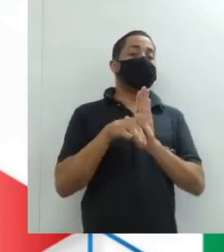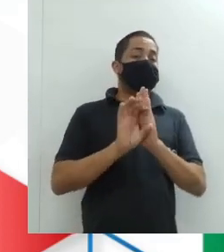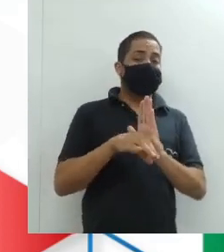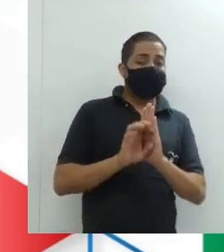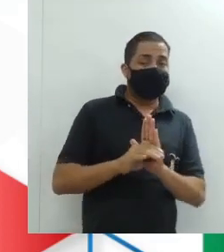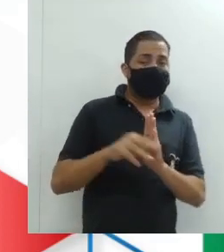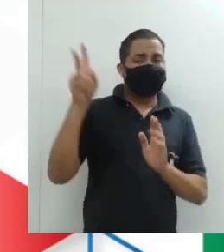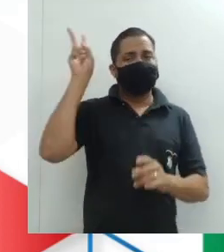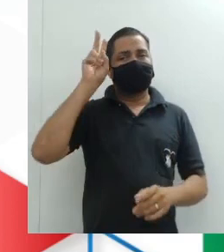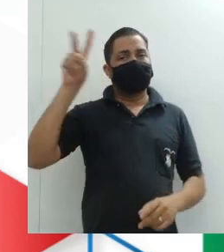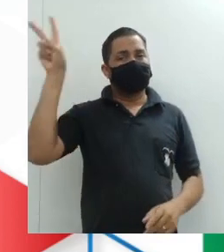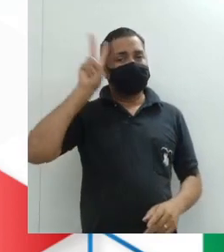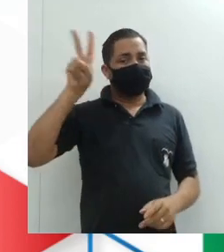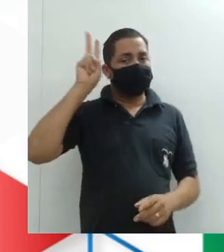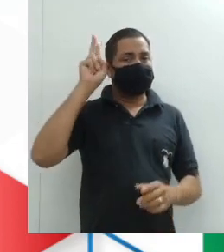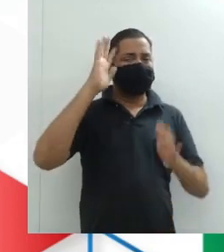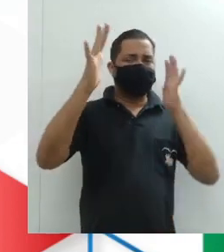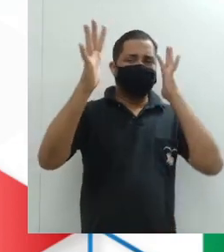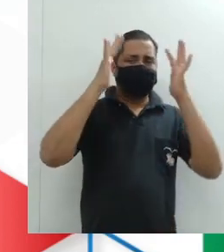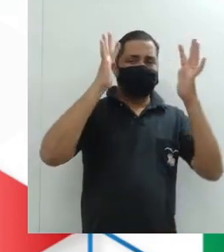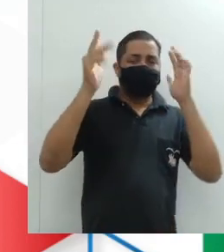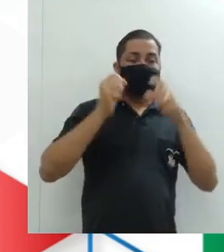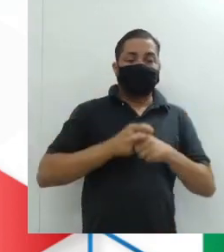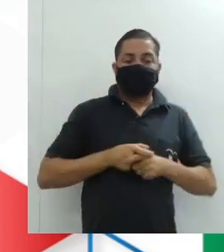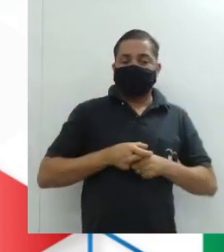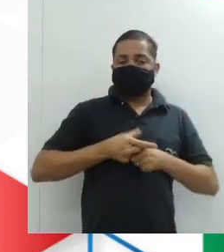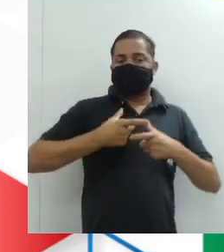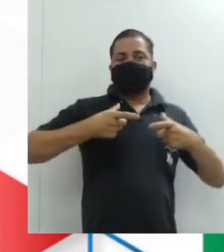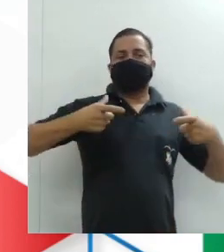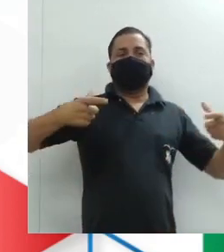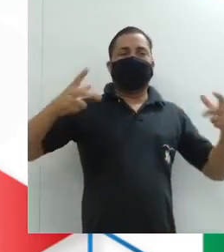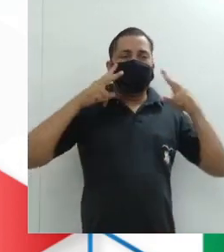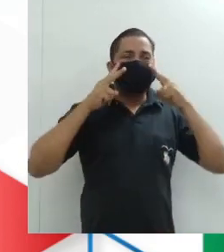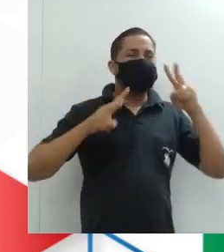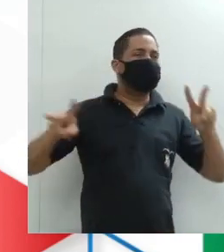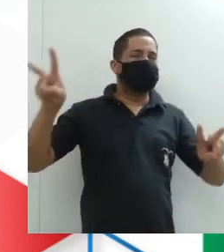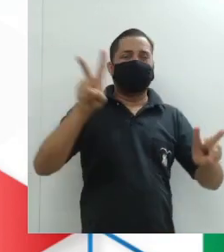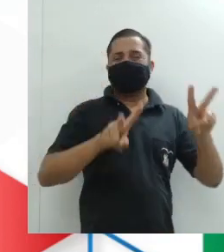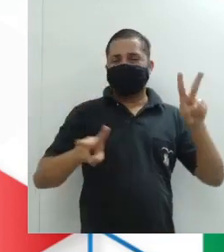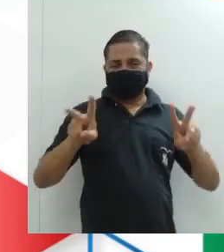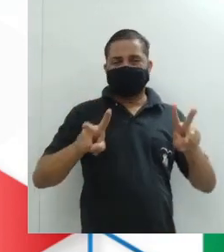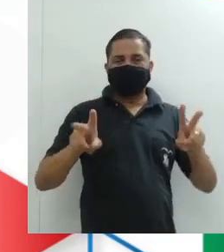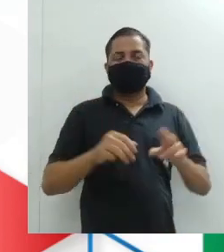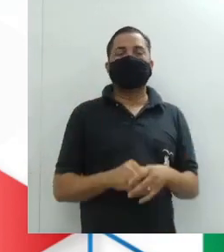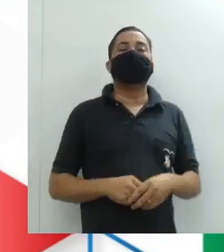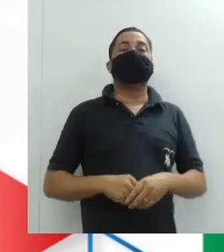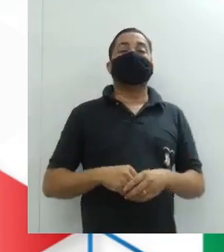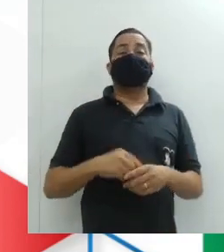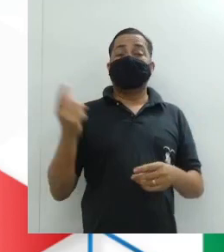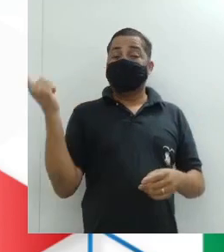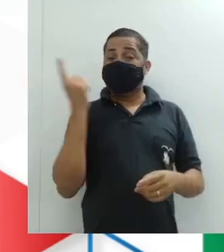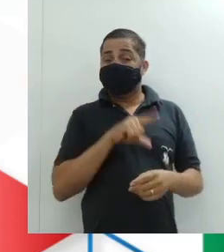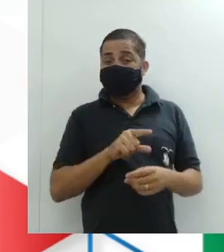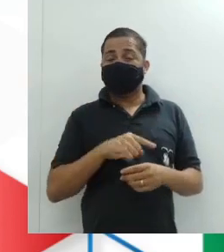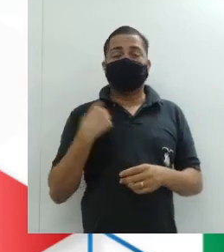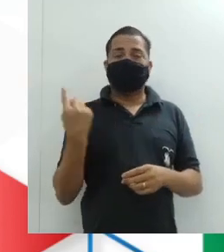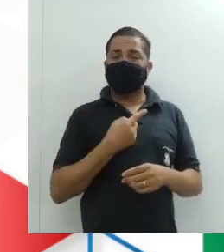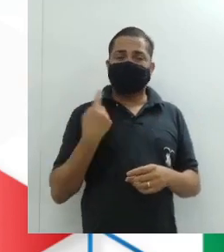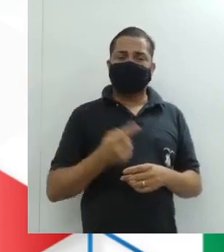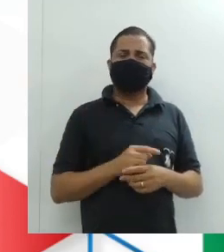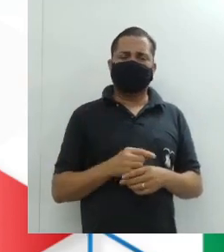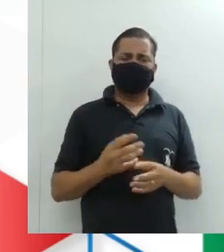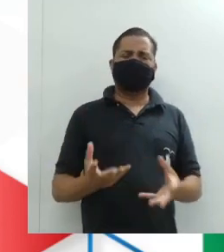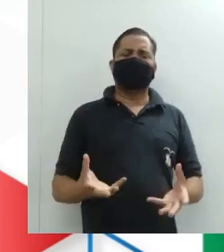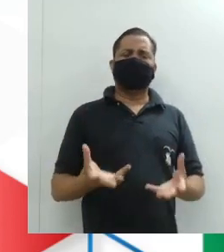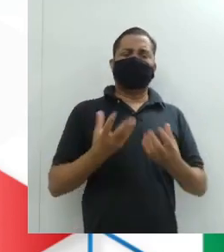da filosofia amplia a visão como um todo e nos permite ser donos de